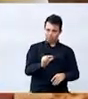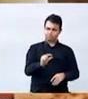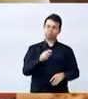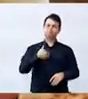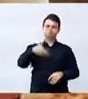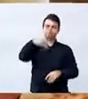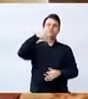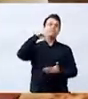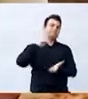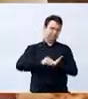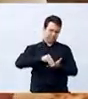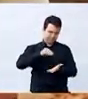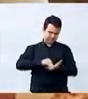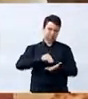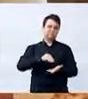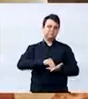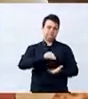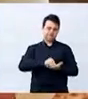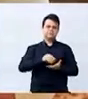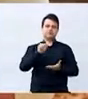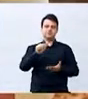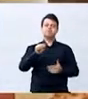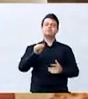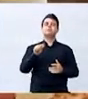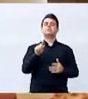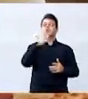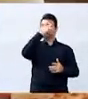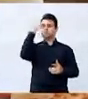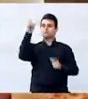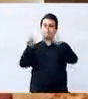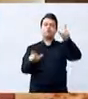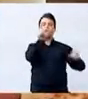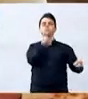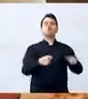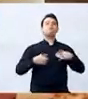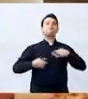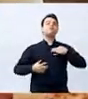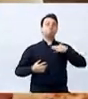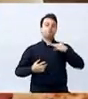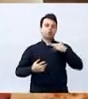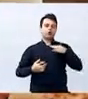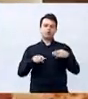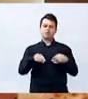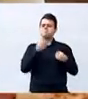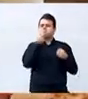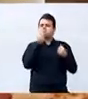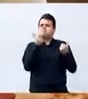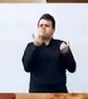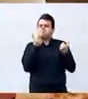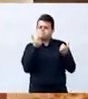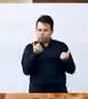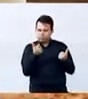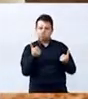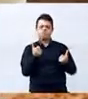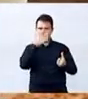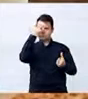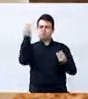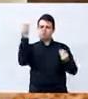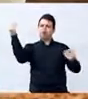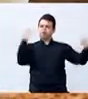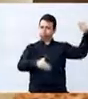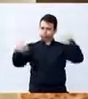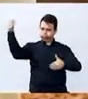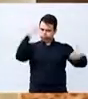falta são trabalhos assim, trabalho voluntário aqui é muito intenso. Quando